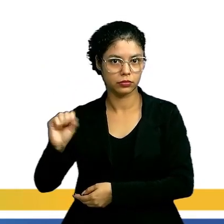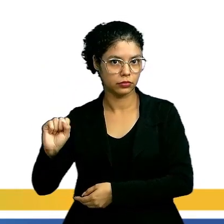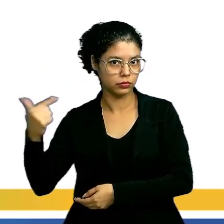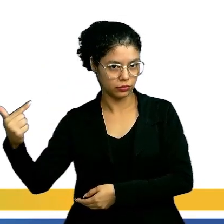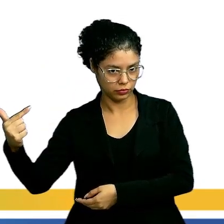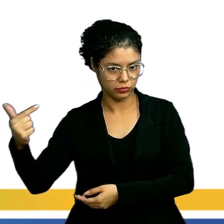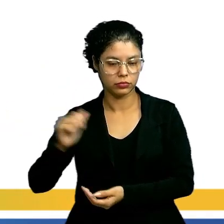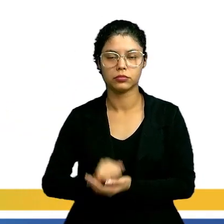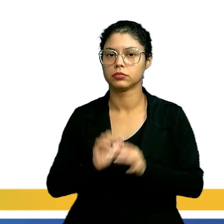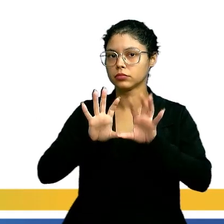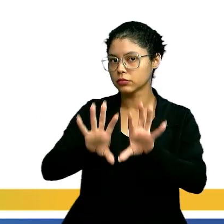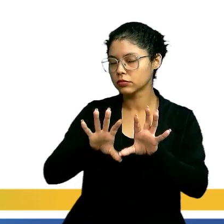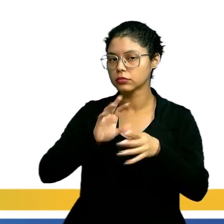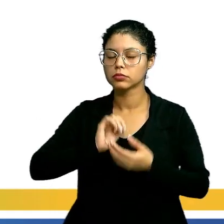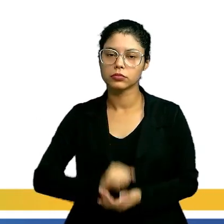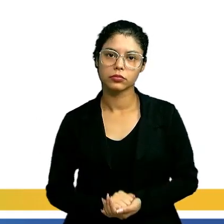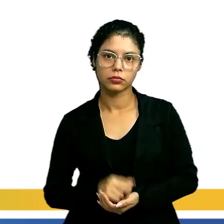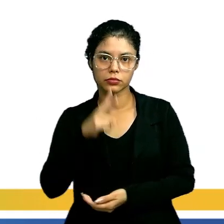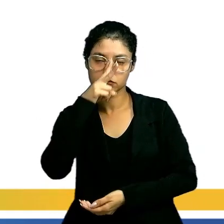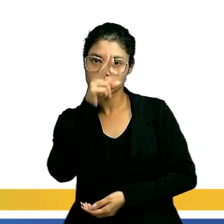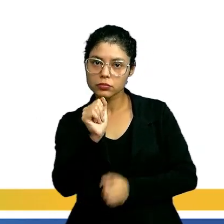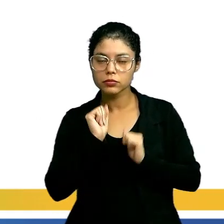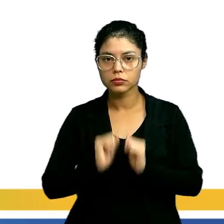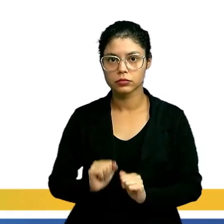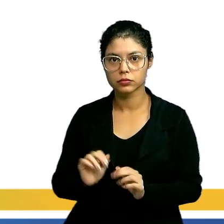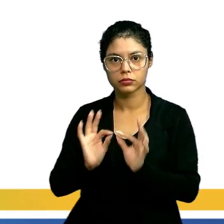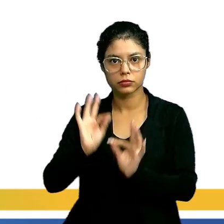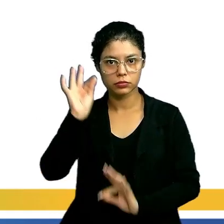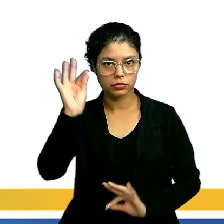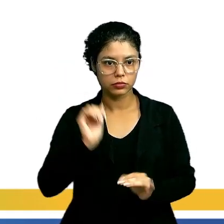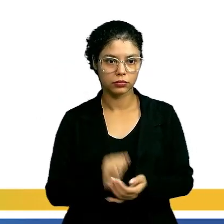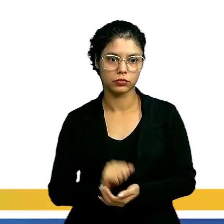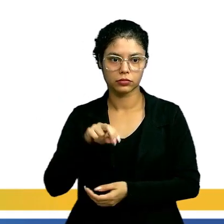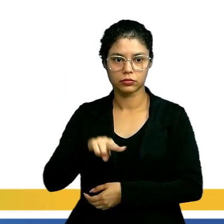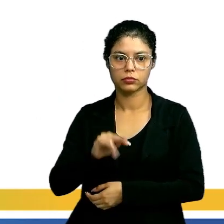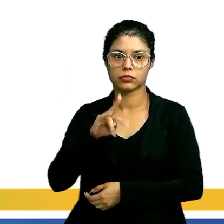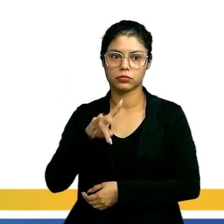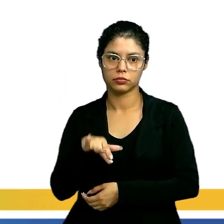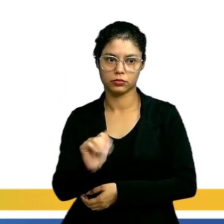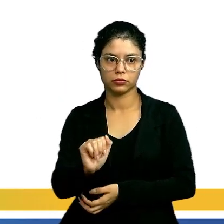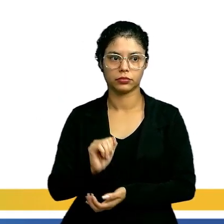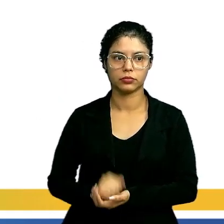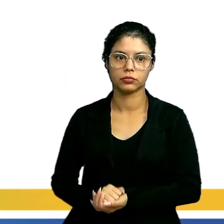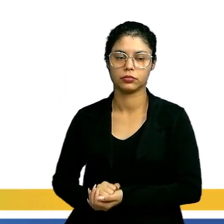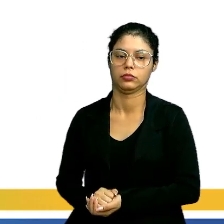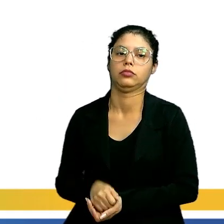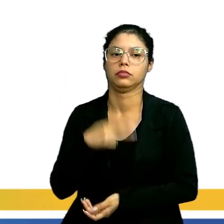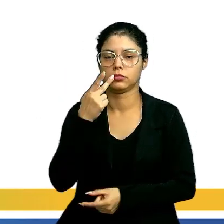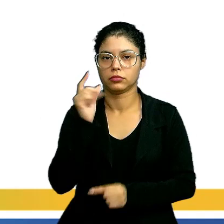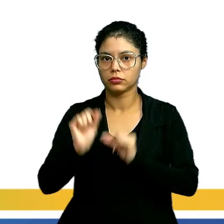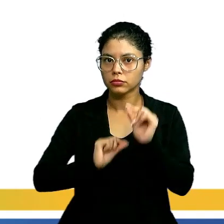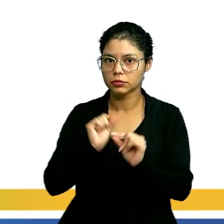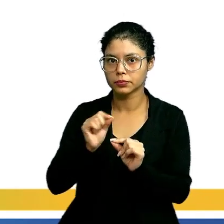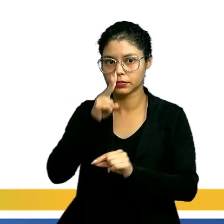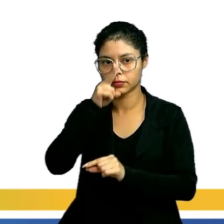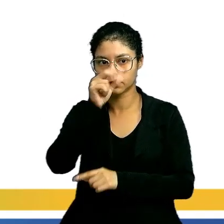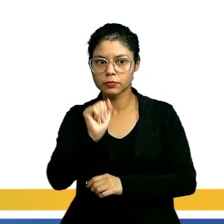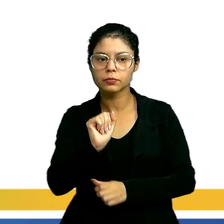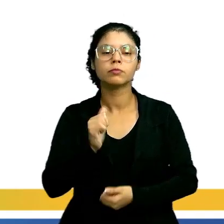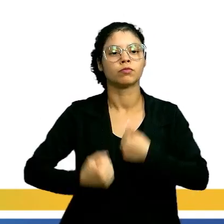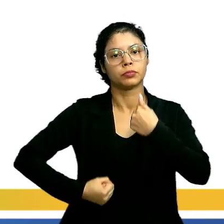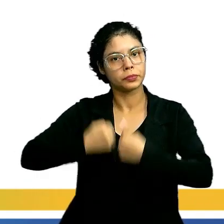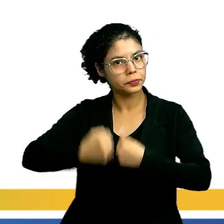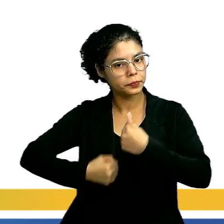quadrado. Dessa forma, a força ela pode ser medida em newtons. Para falarmos sobre força de